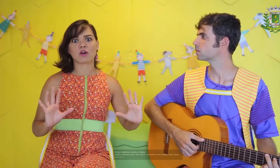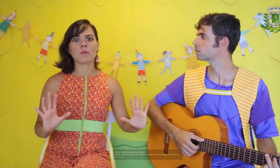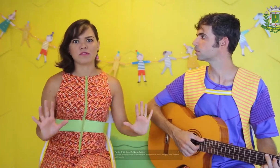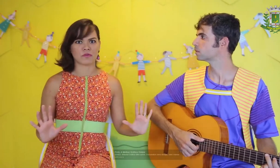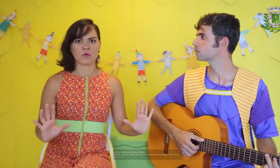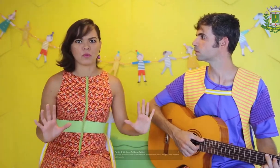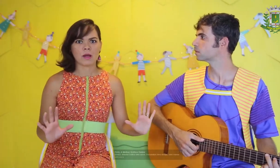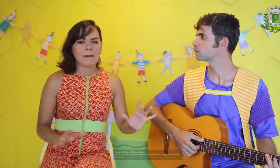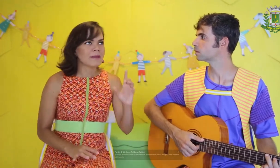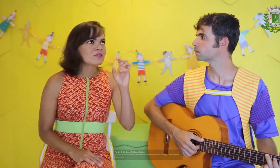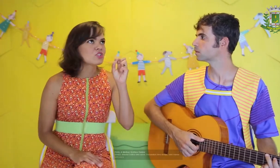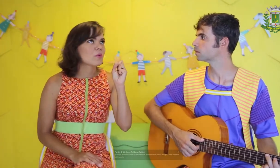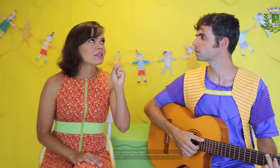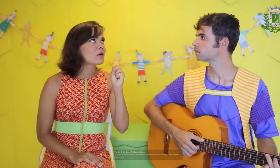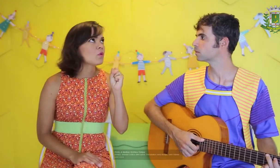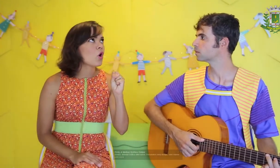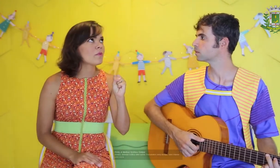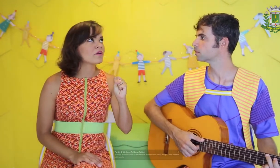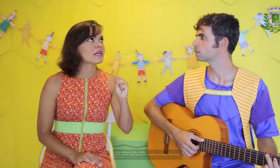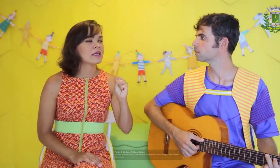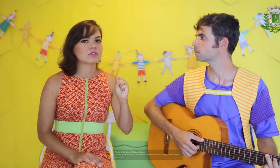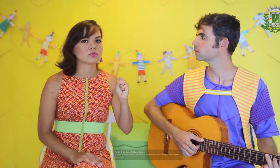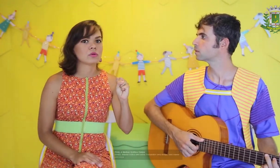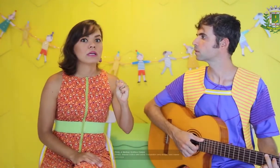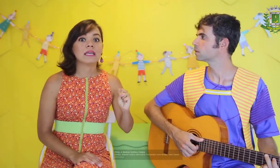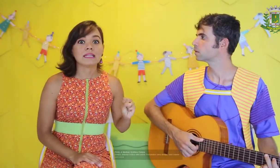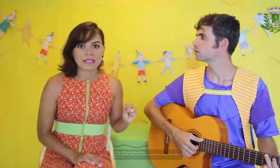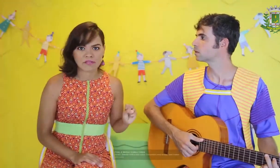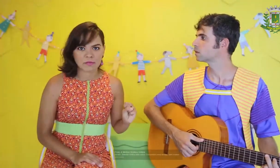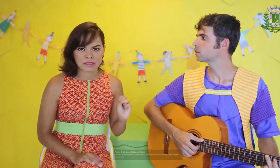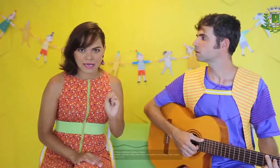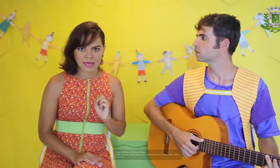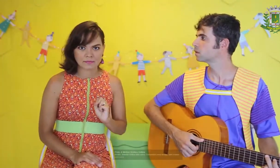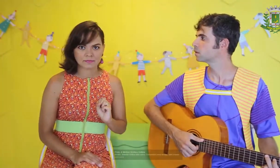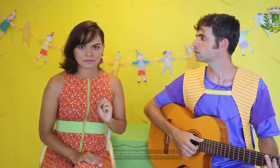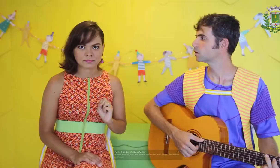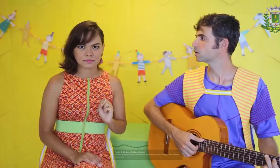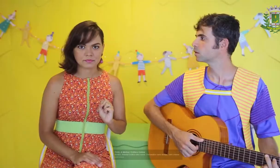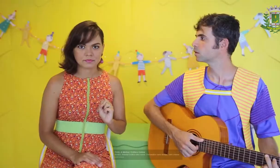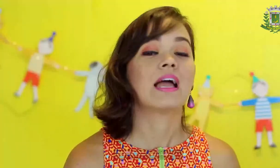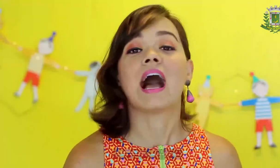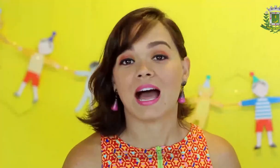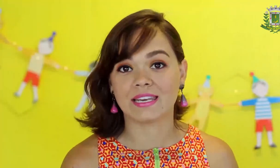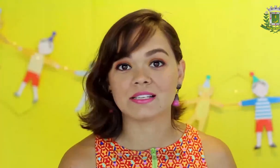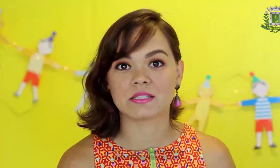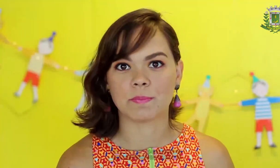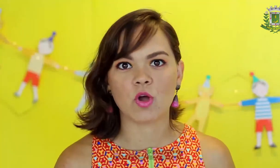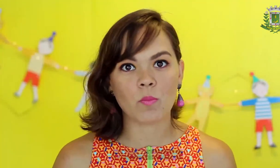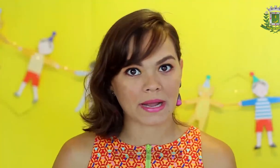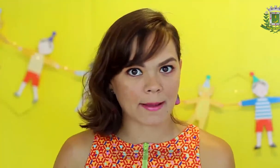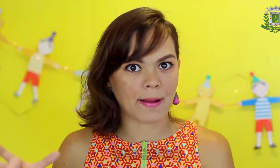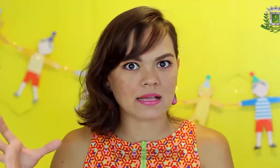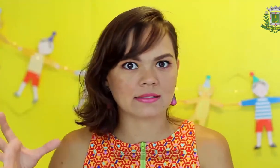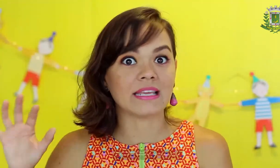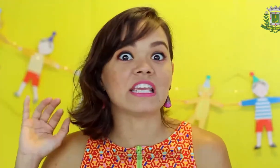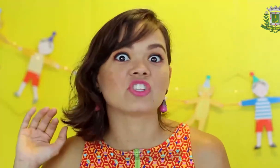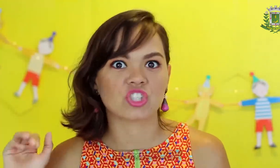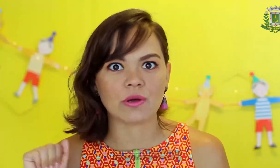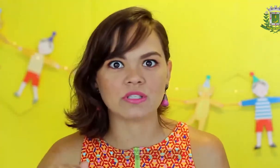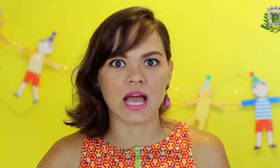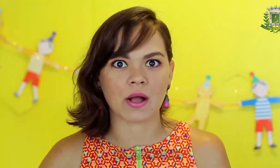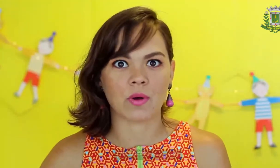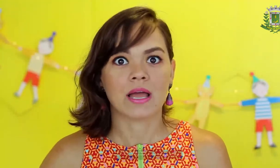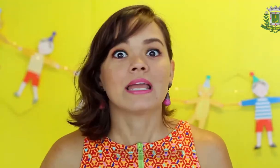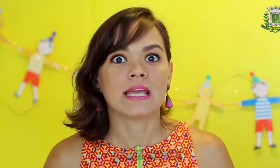que picava como fogo. Pensou então como faria isso e teve uma ideia. Anansi pegou uma cabaça